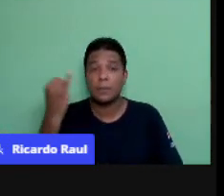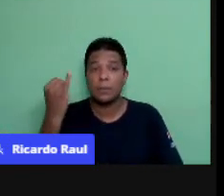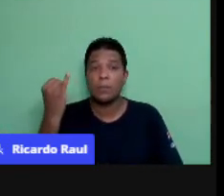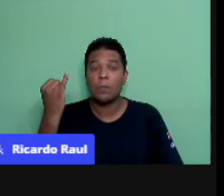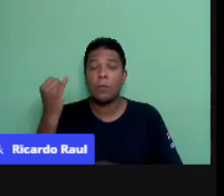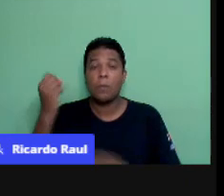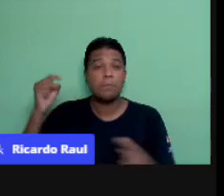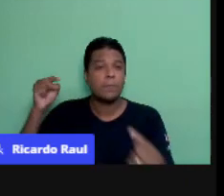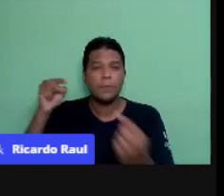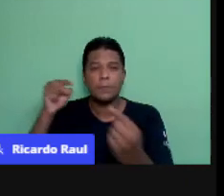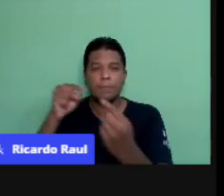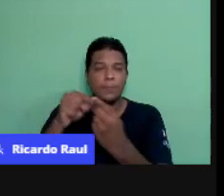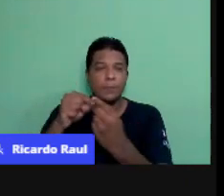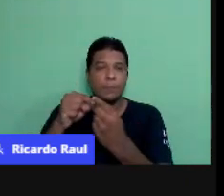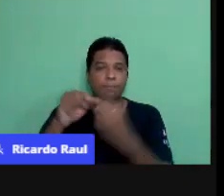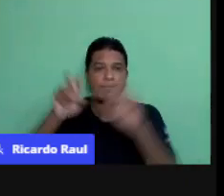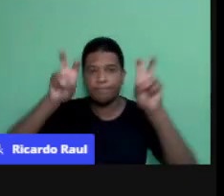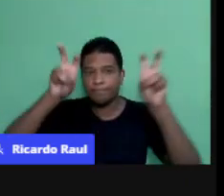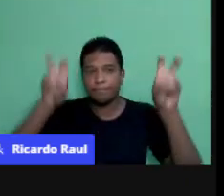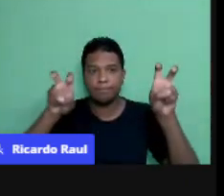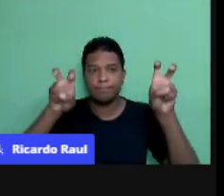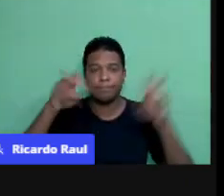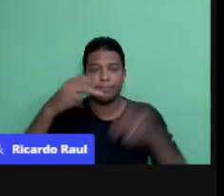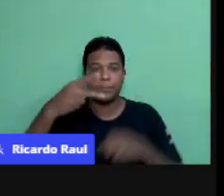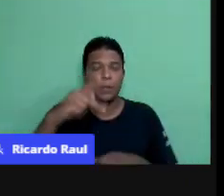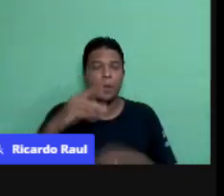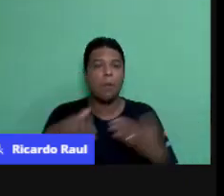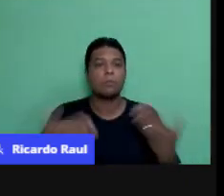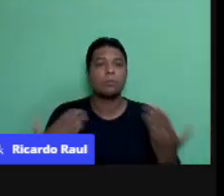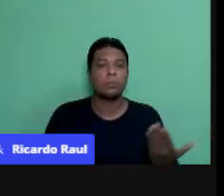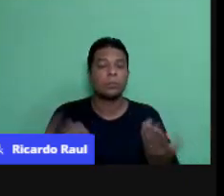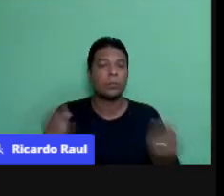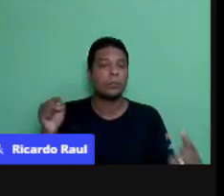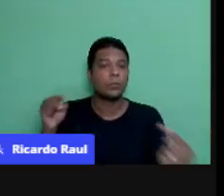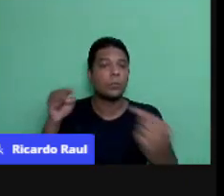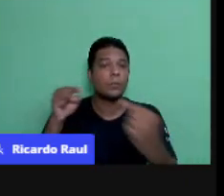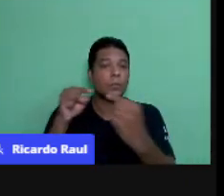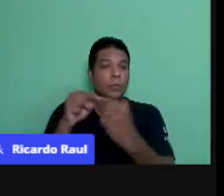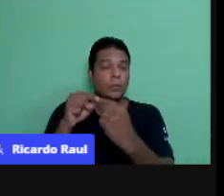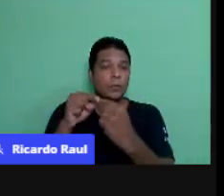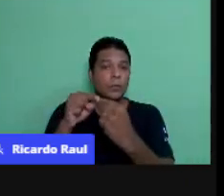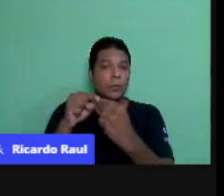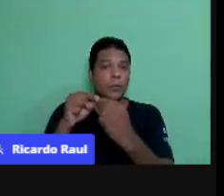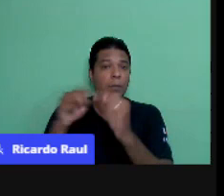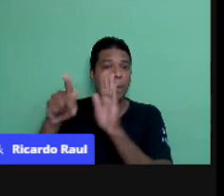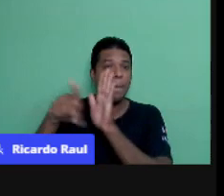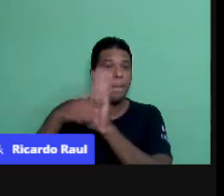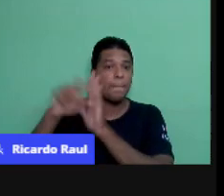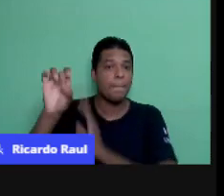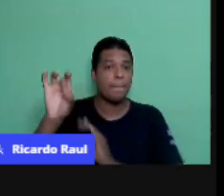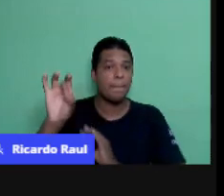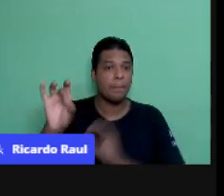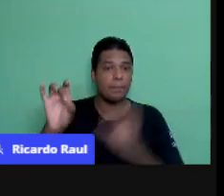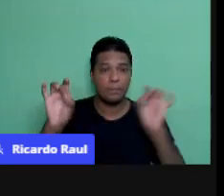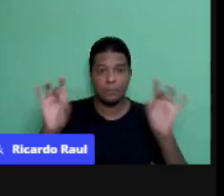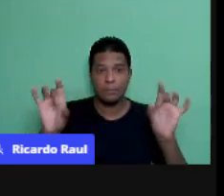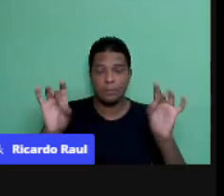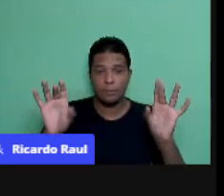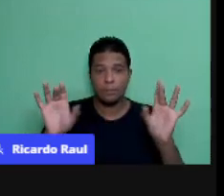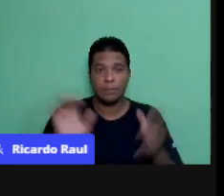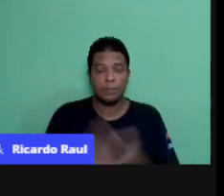objetivo principal seu? E qual é o objetivo específico? Ah, nos específicos eu também